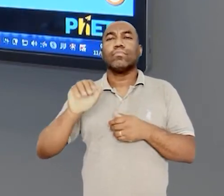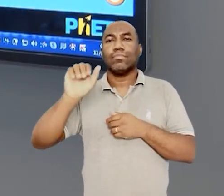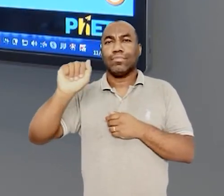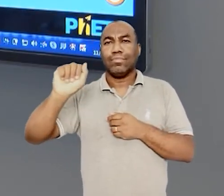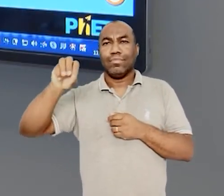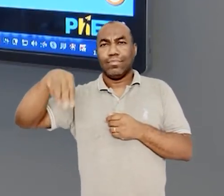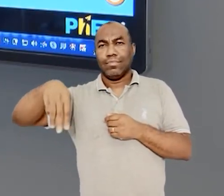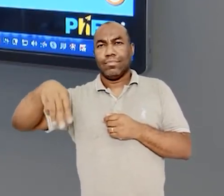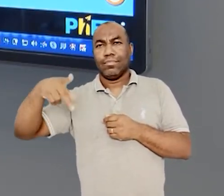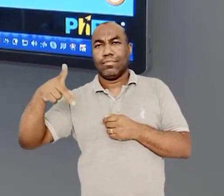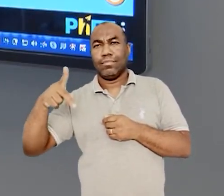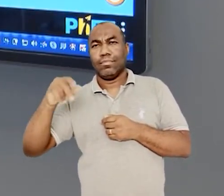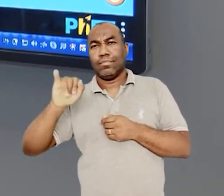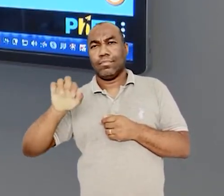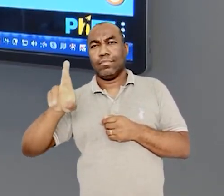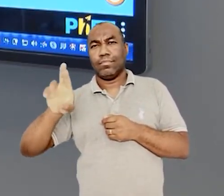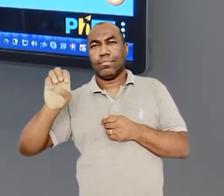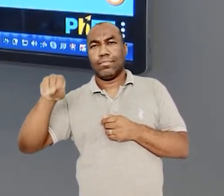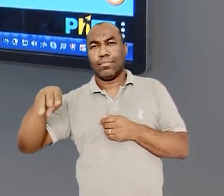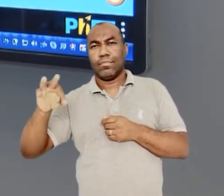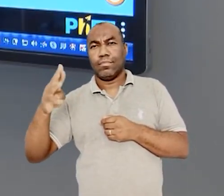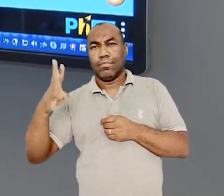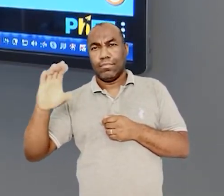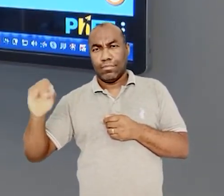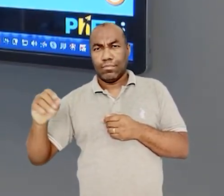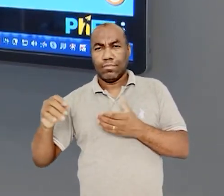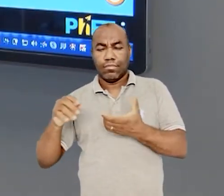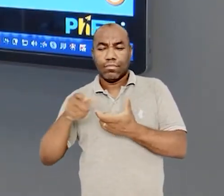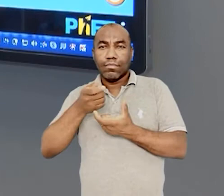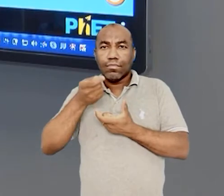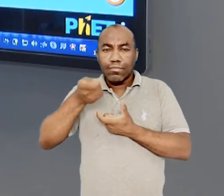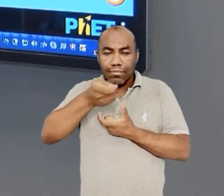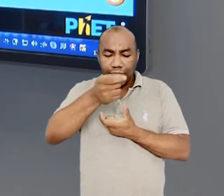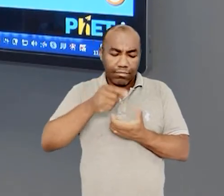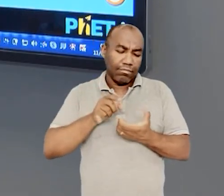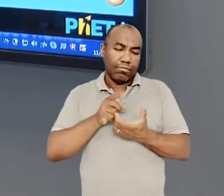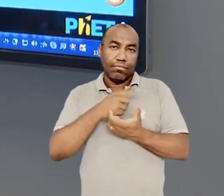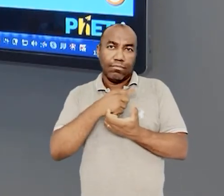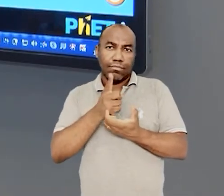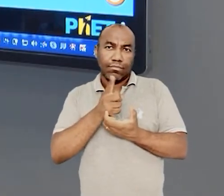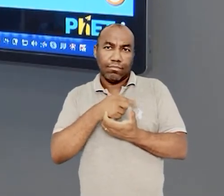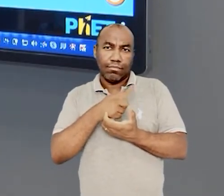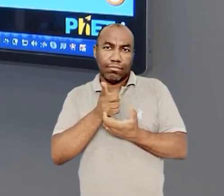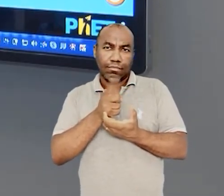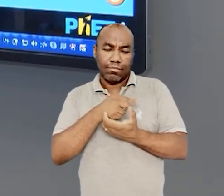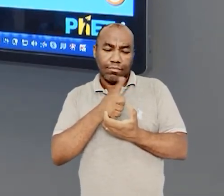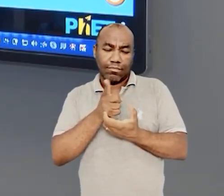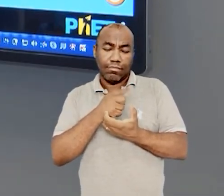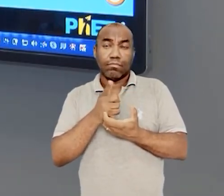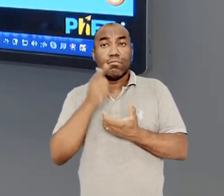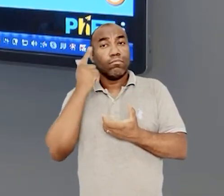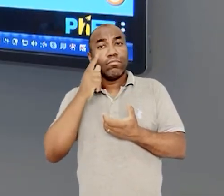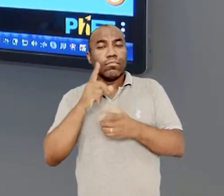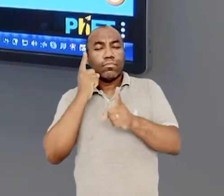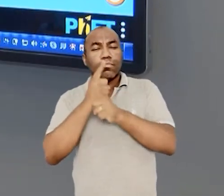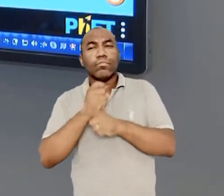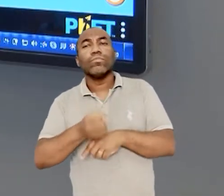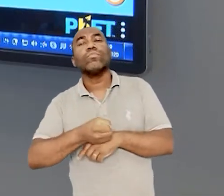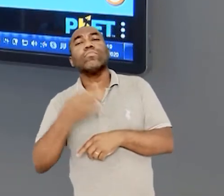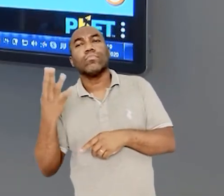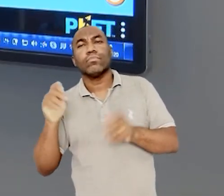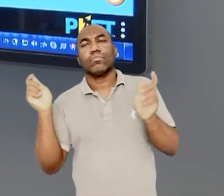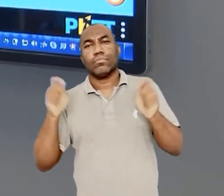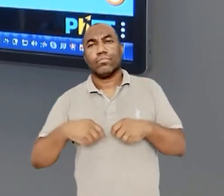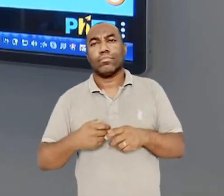que mede a intensidade de corrente elétrica. Então, tem um outro dispositivo aqui para medir